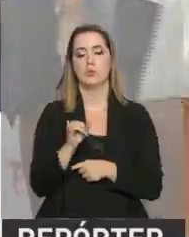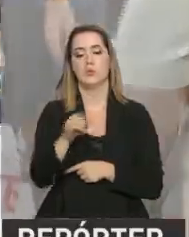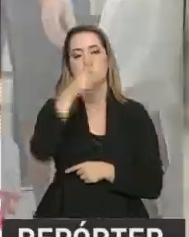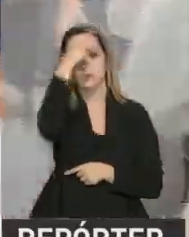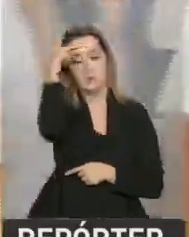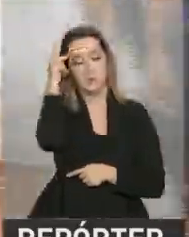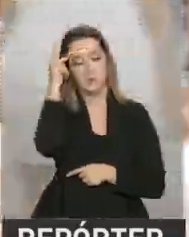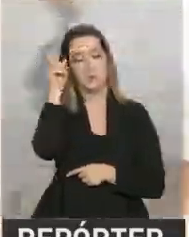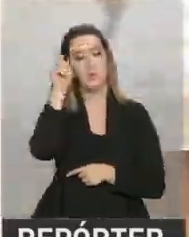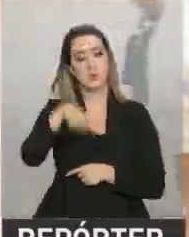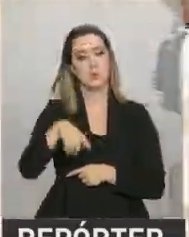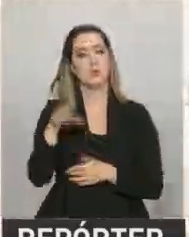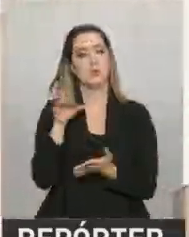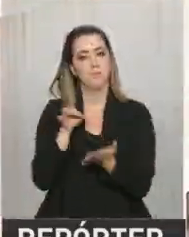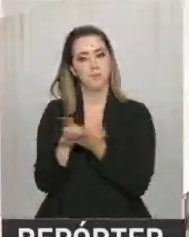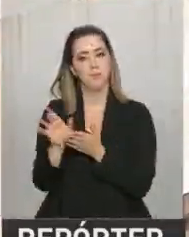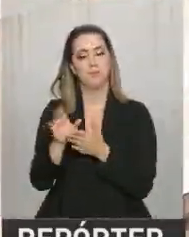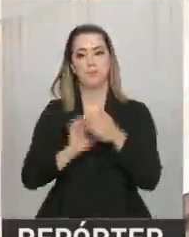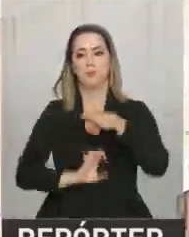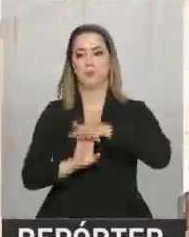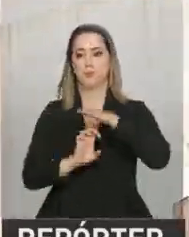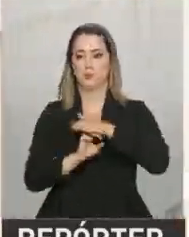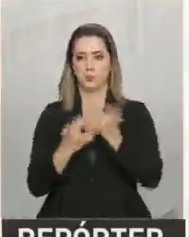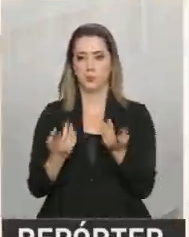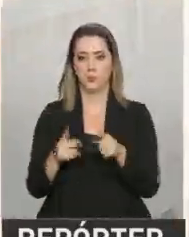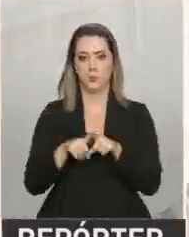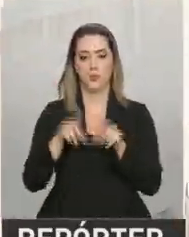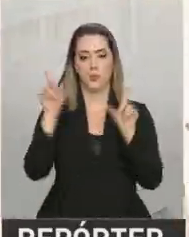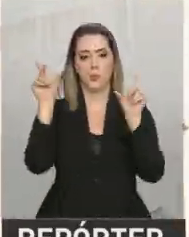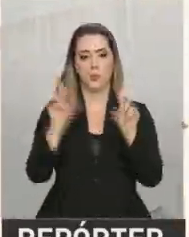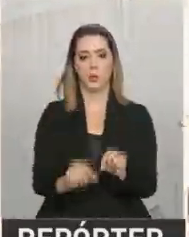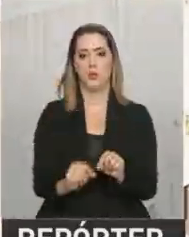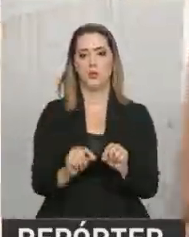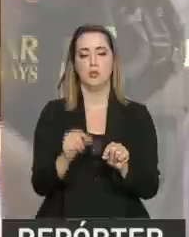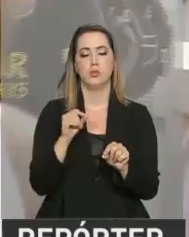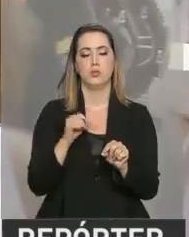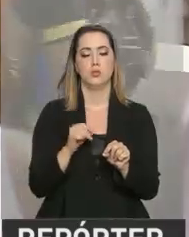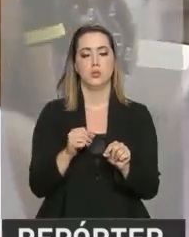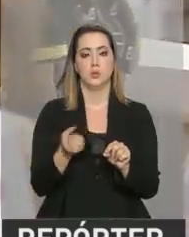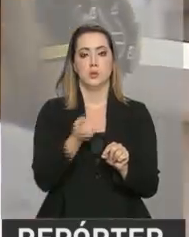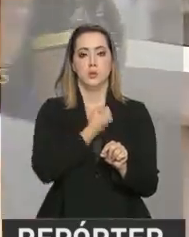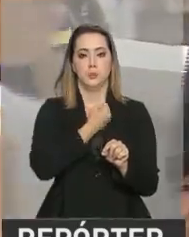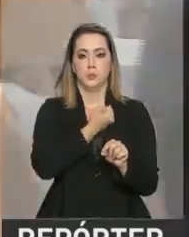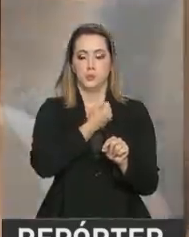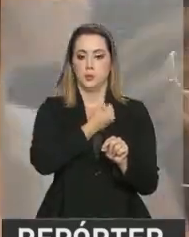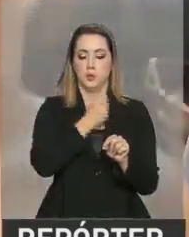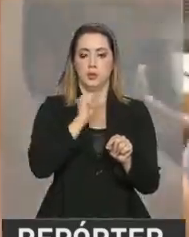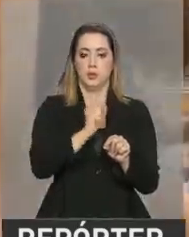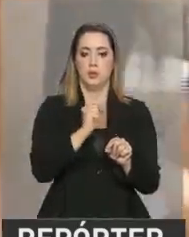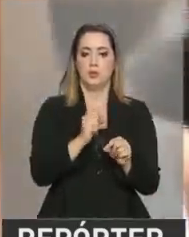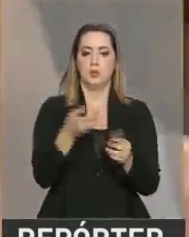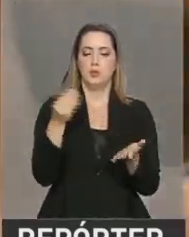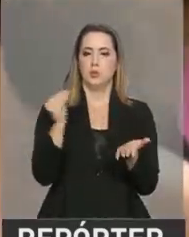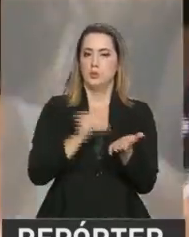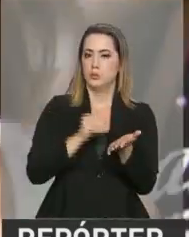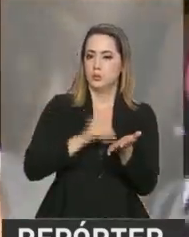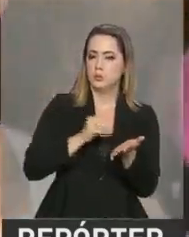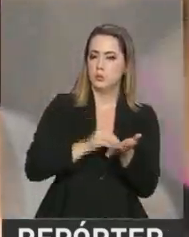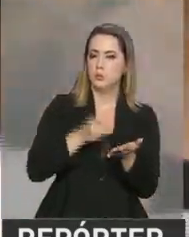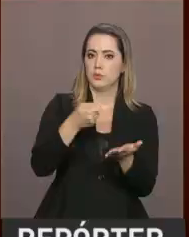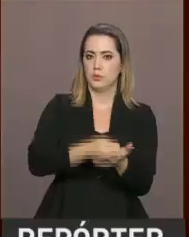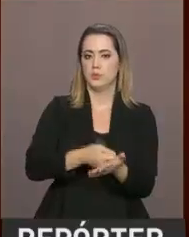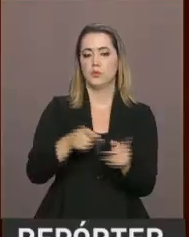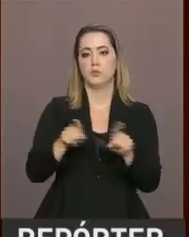a intenção do governo com a medida além de diminuir o risco de calote é fazer baixar os juros e girar a